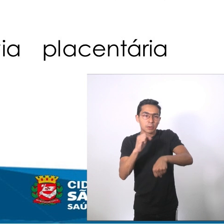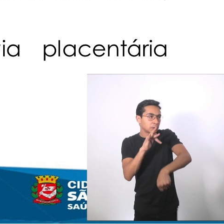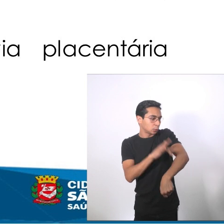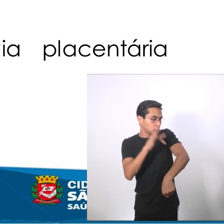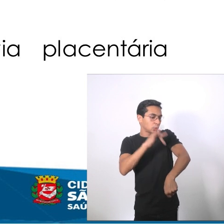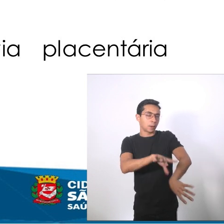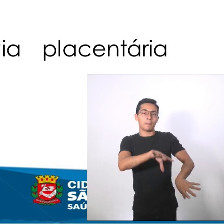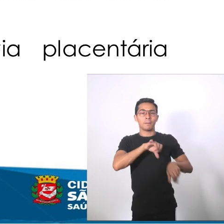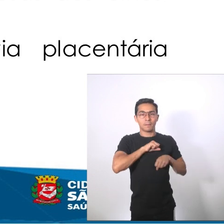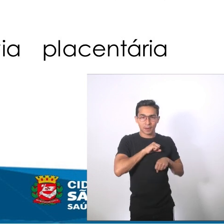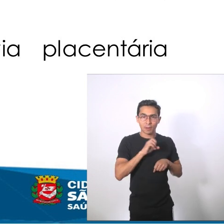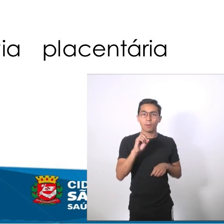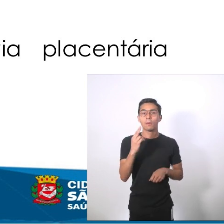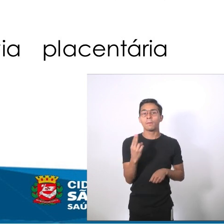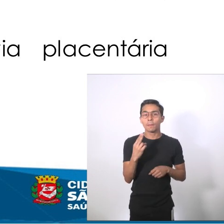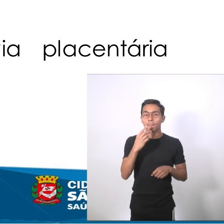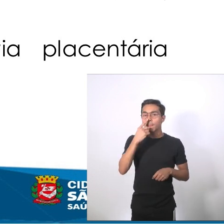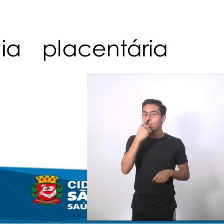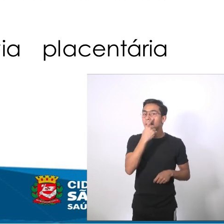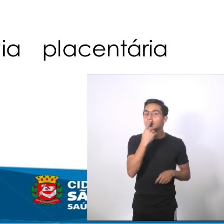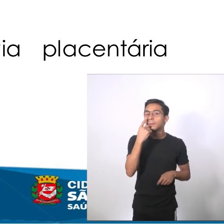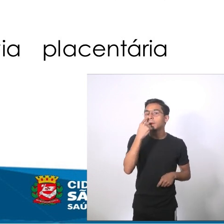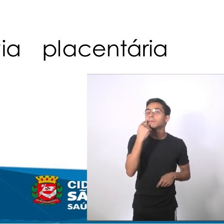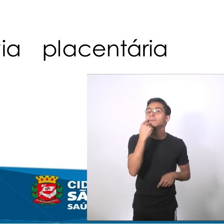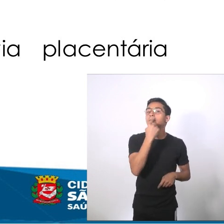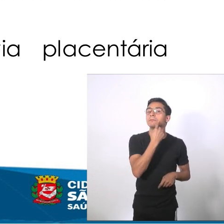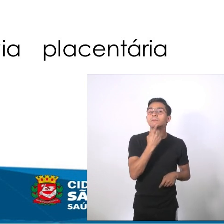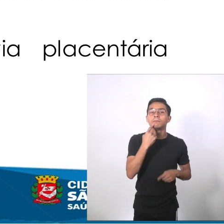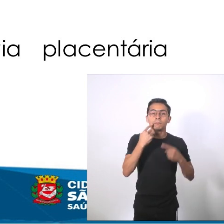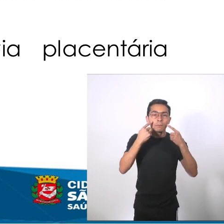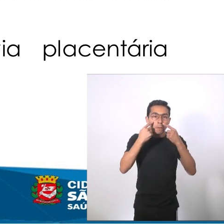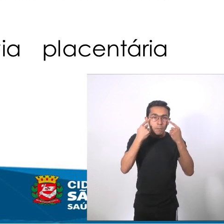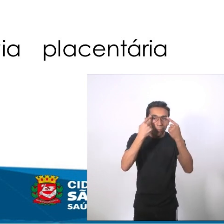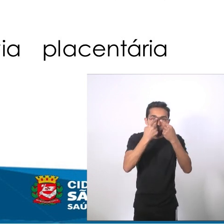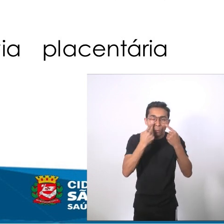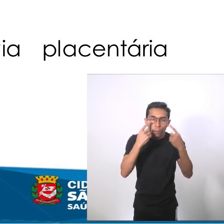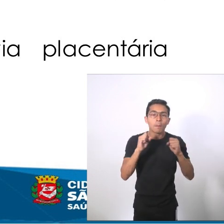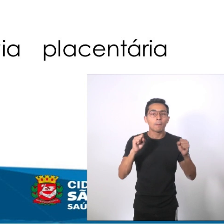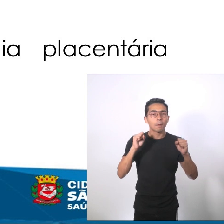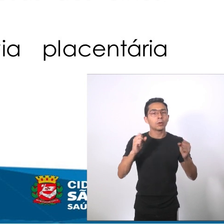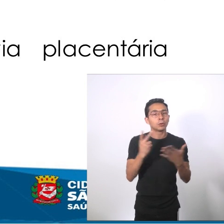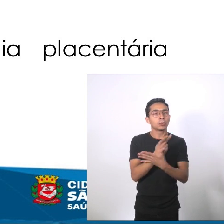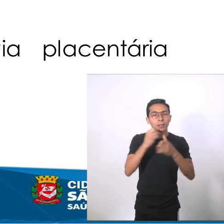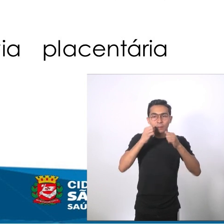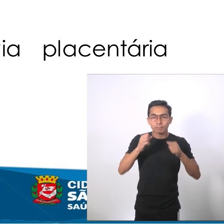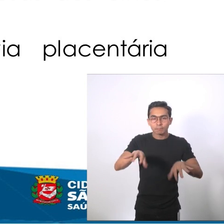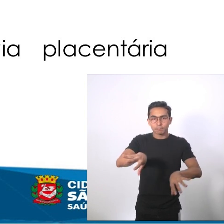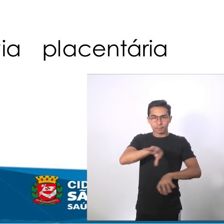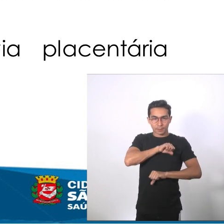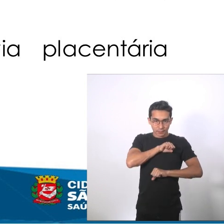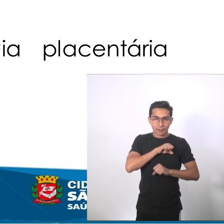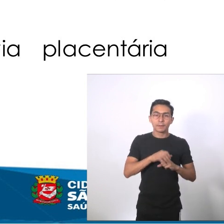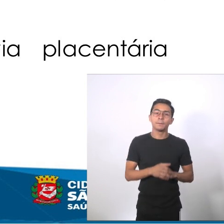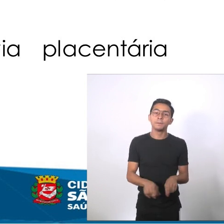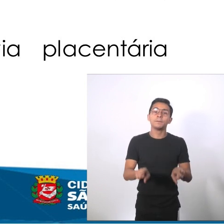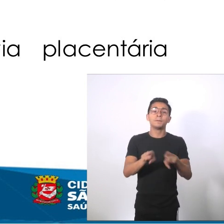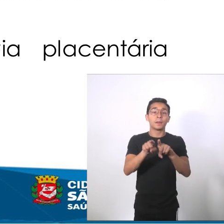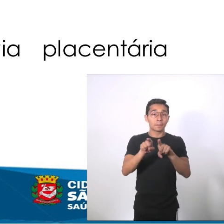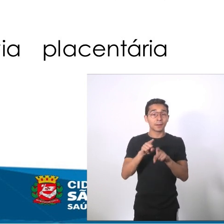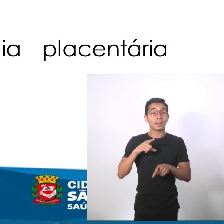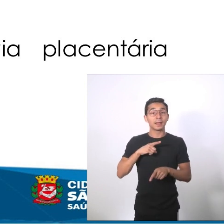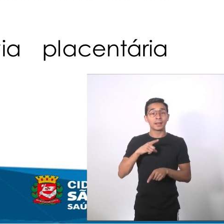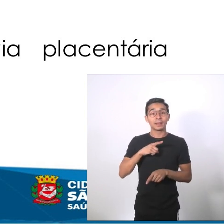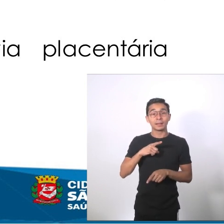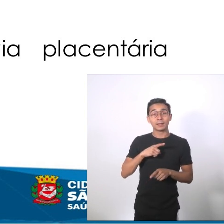membranas mucosas dos olhos, nariz e boca. Também existe já um mecanismo de transmissão vertical